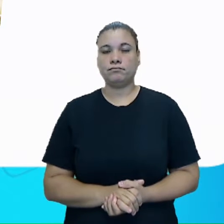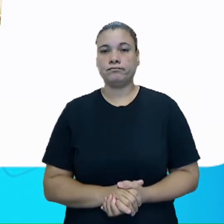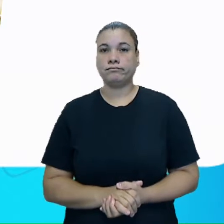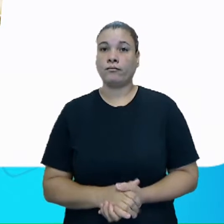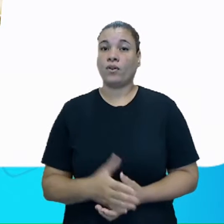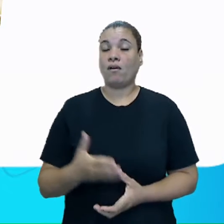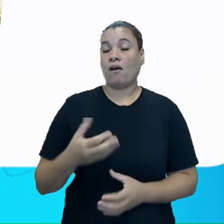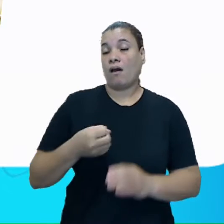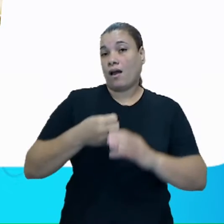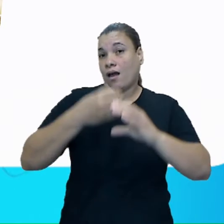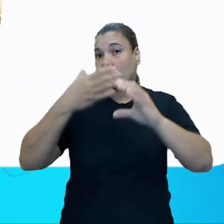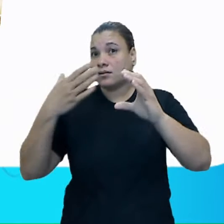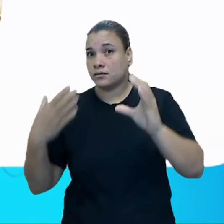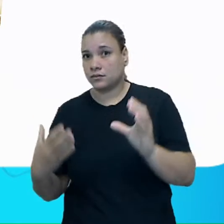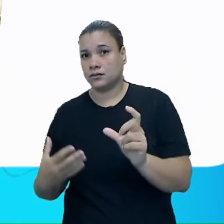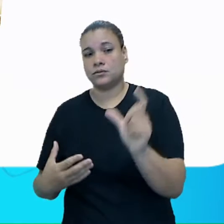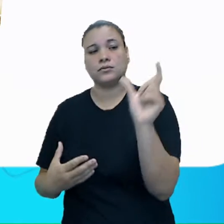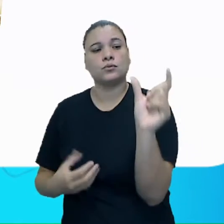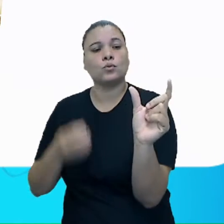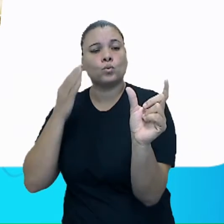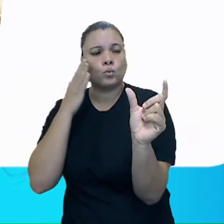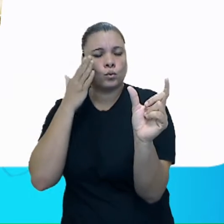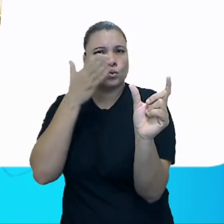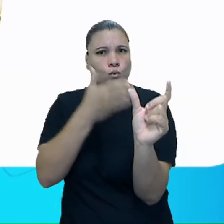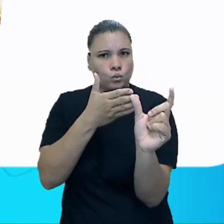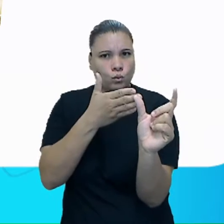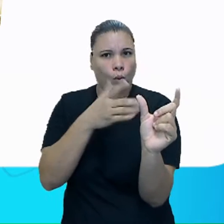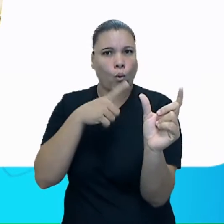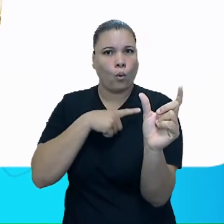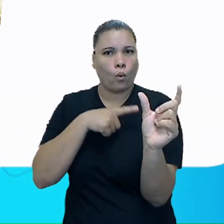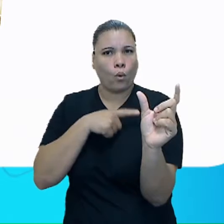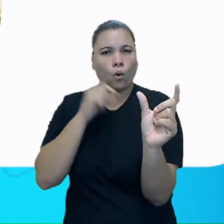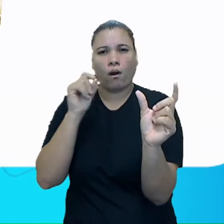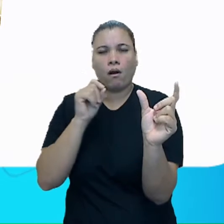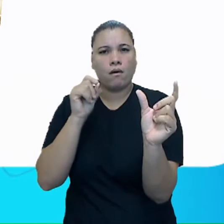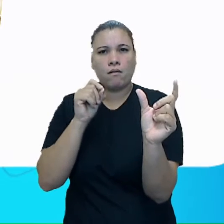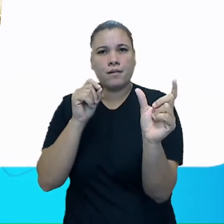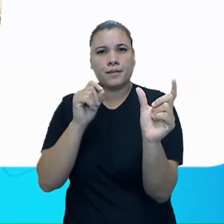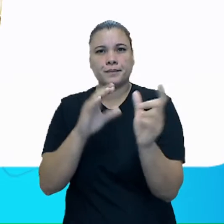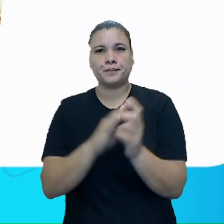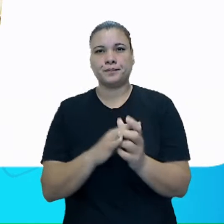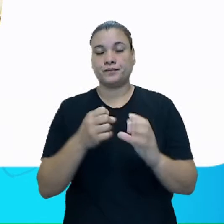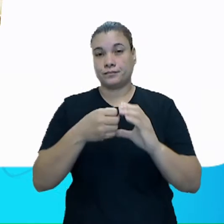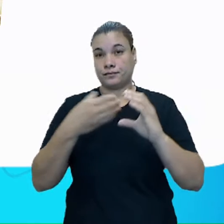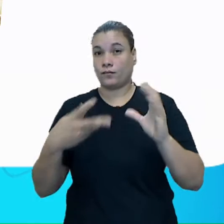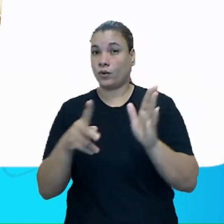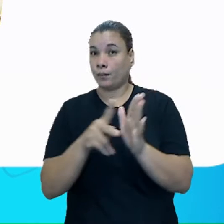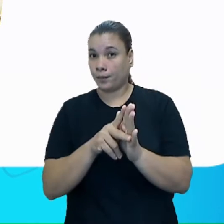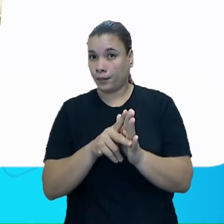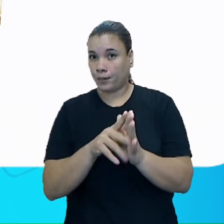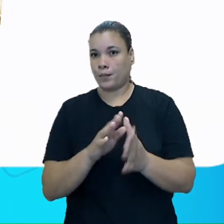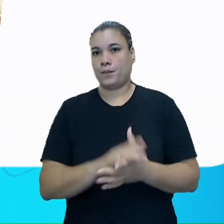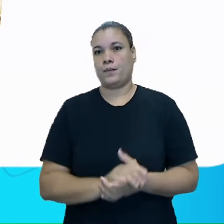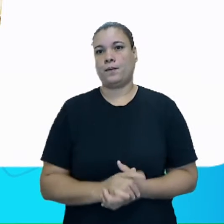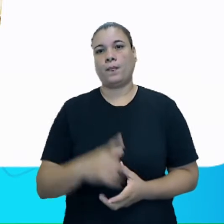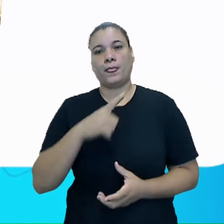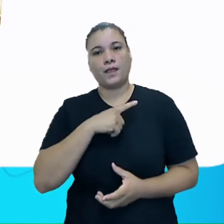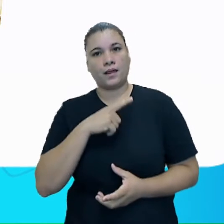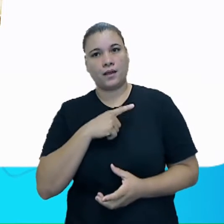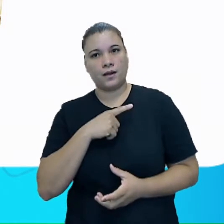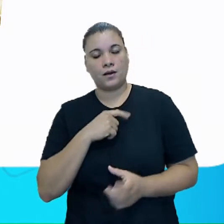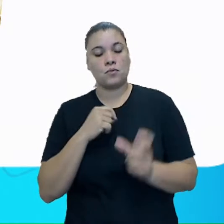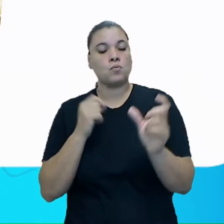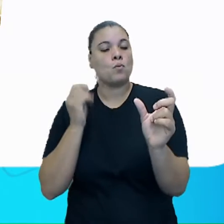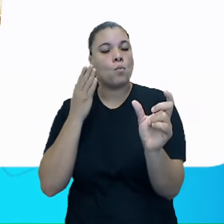ou seja, se eu tenho um sujeito e um predicado, lá no meu predicado eu vou ter um núcleo. Então, conforme